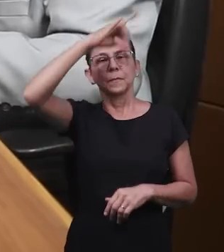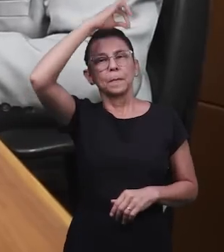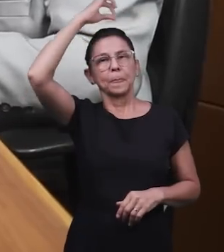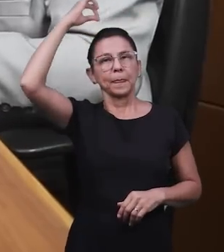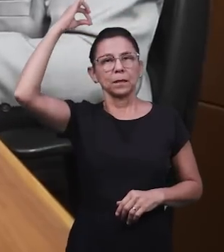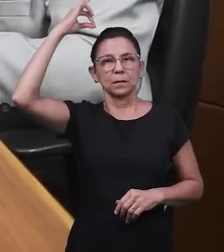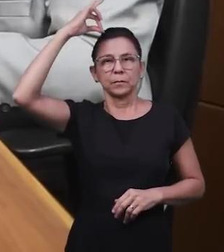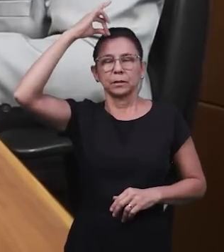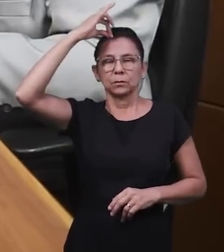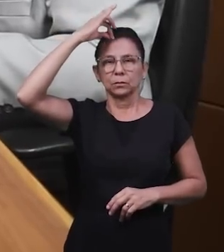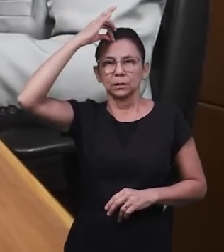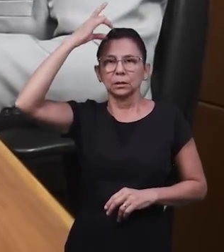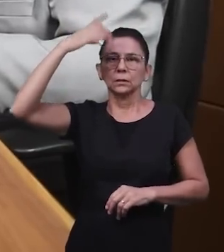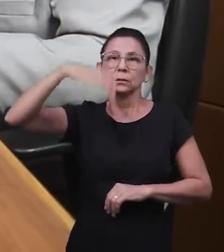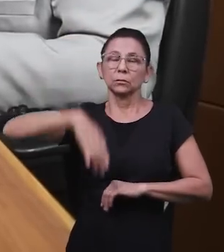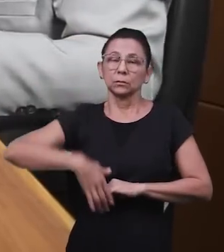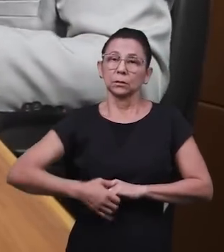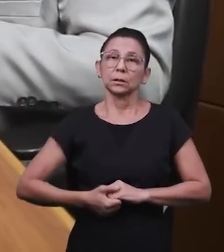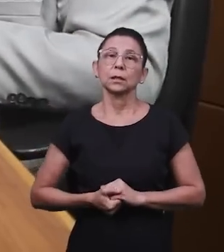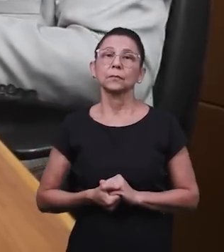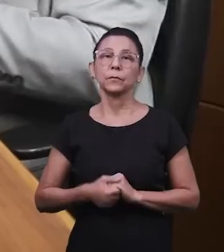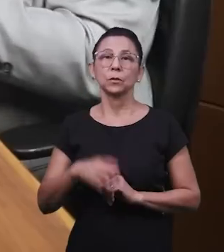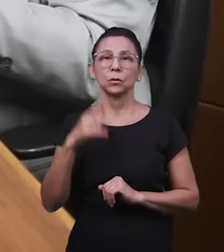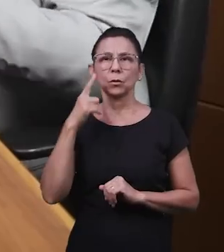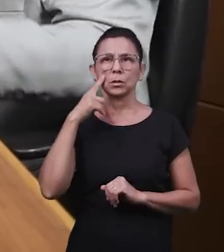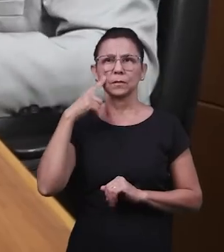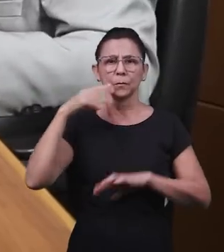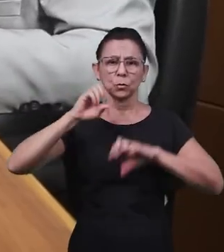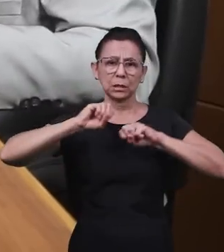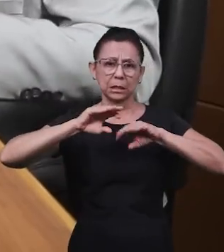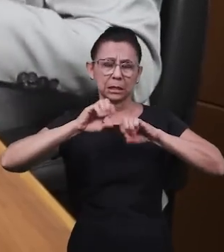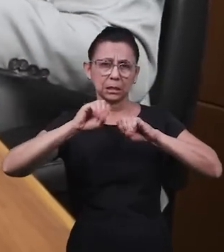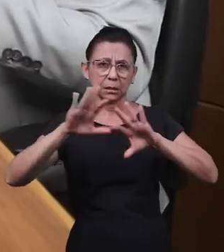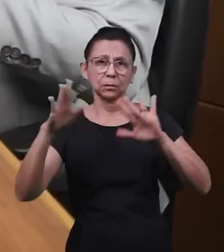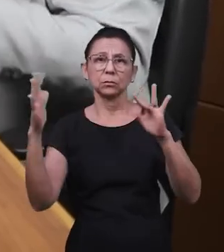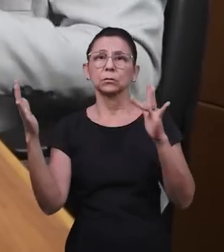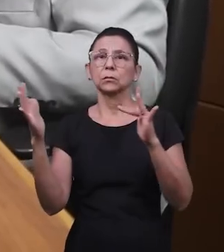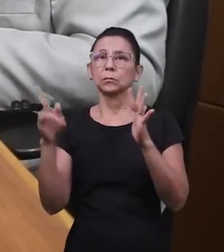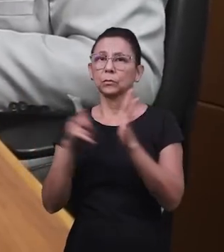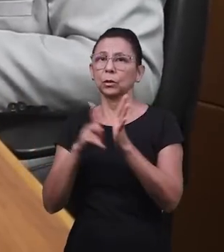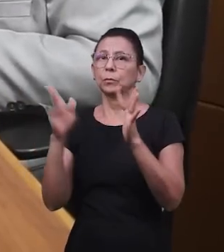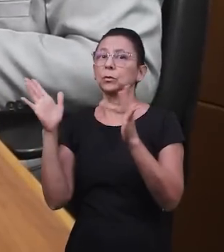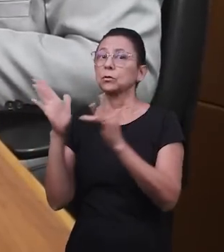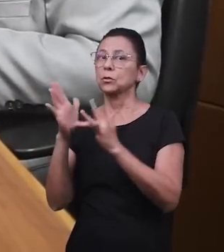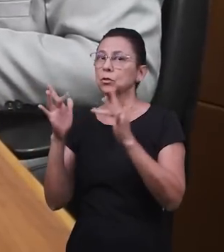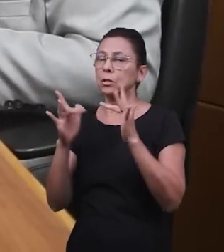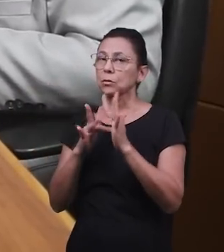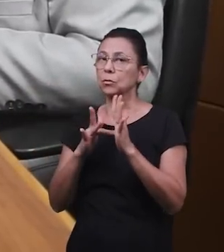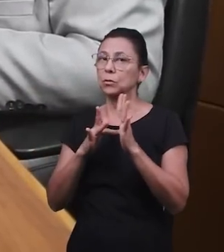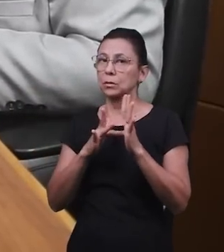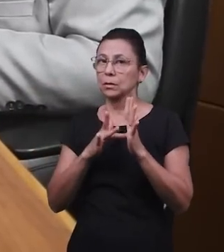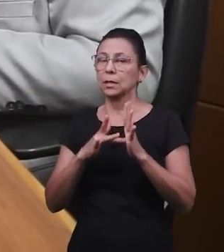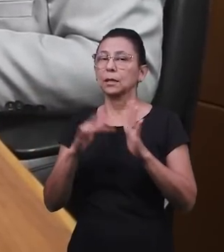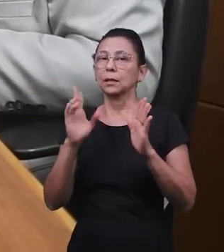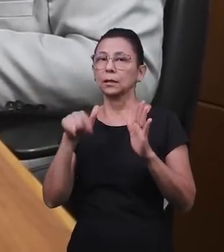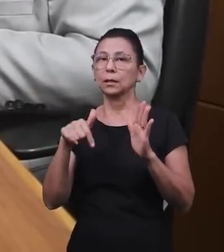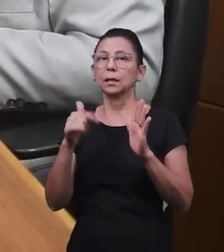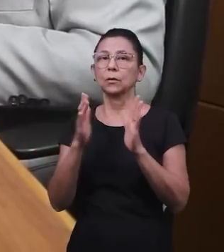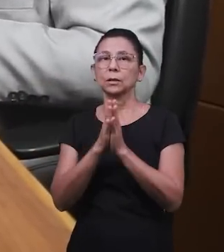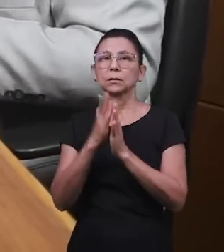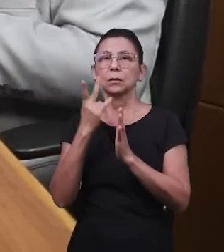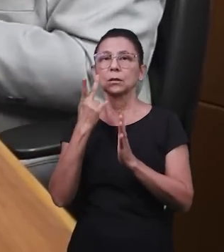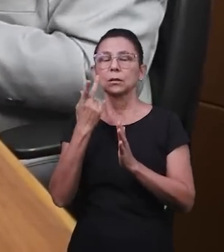a orientação, a ordenança do Senhor Jesus, o ensinamento de Jesus, quando ele fala sobre a oração do Pai